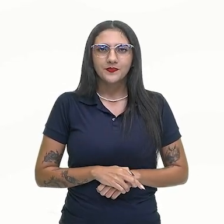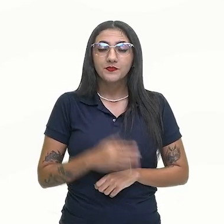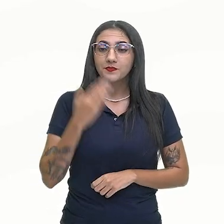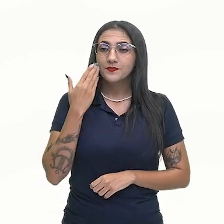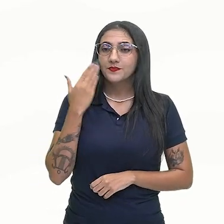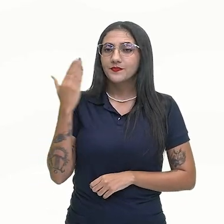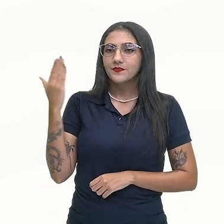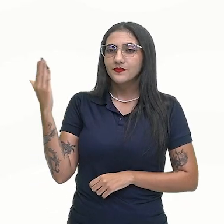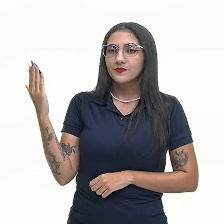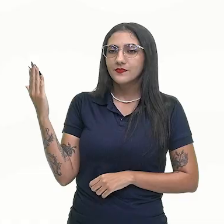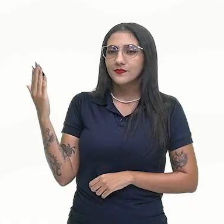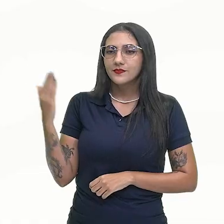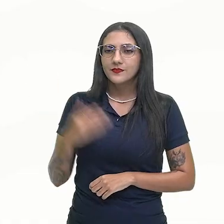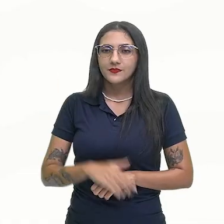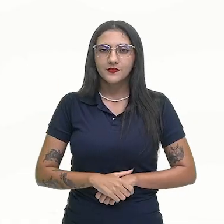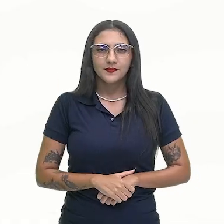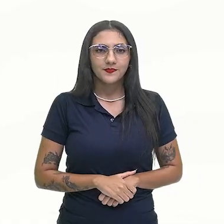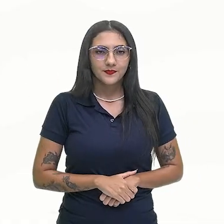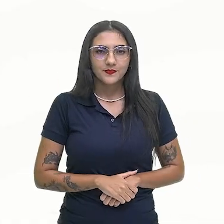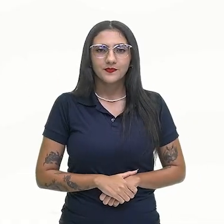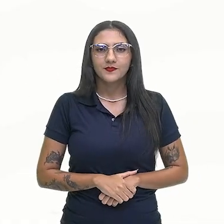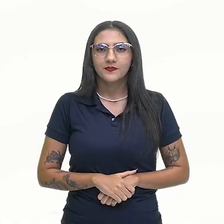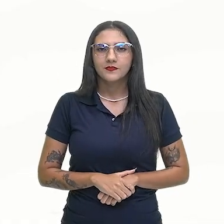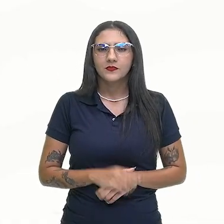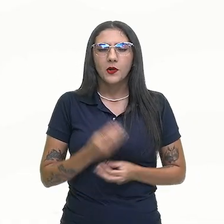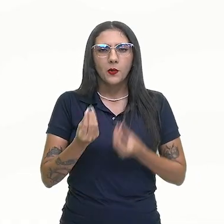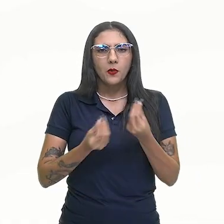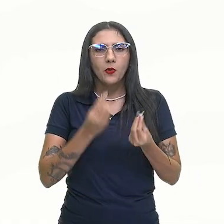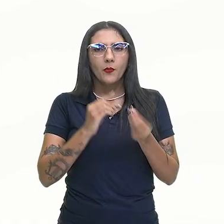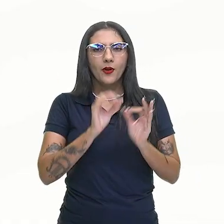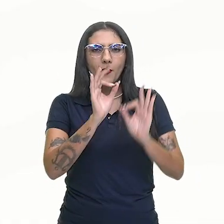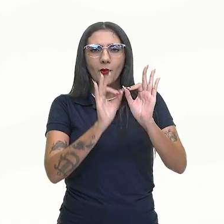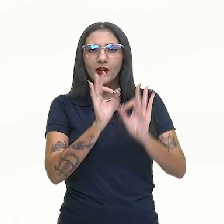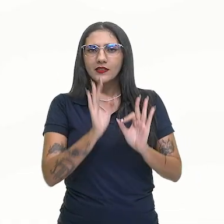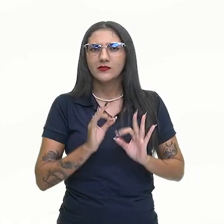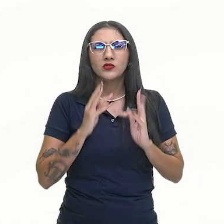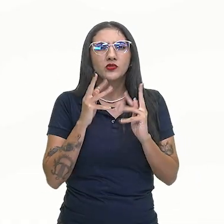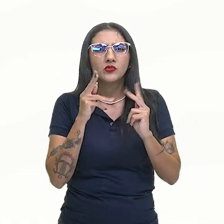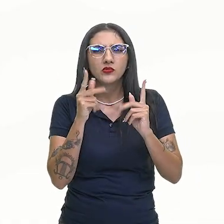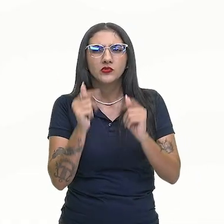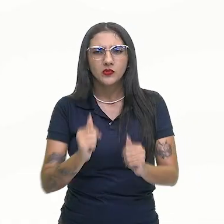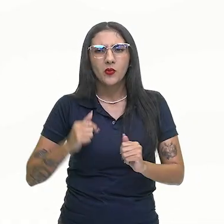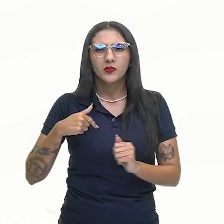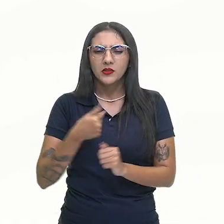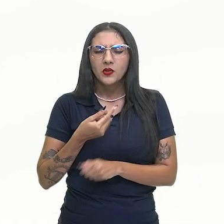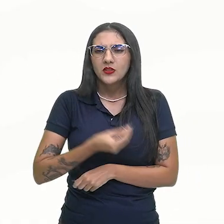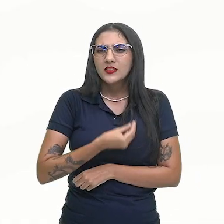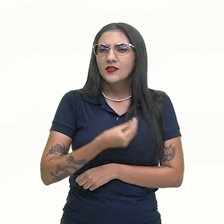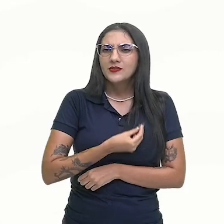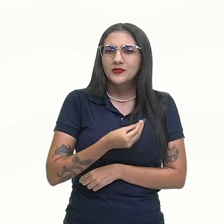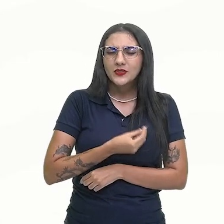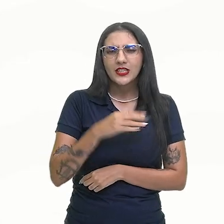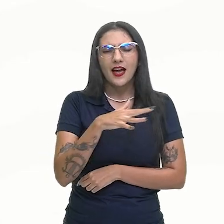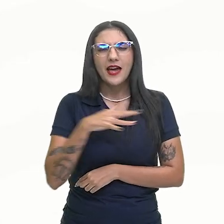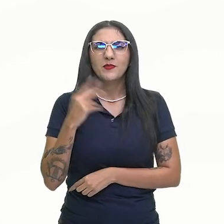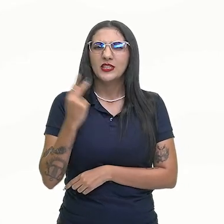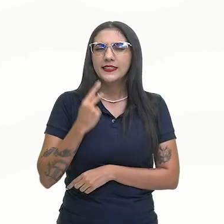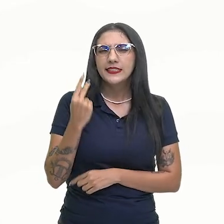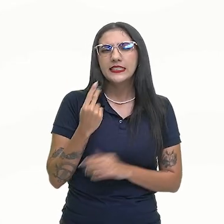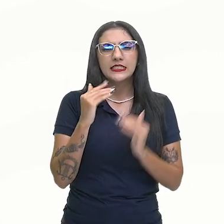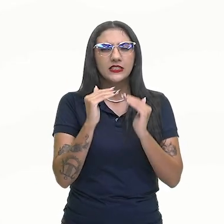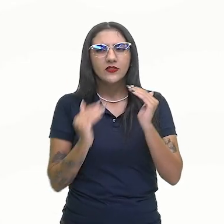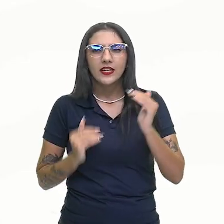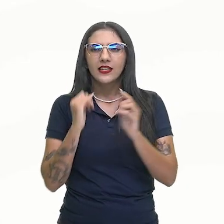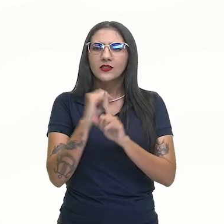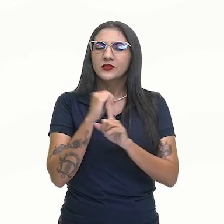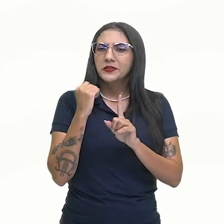olhada basicamente em como está formado tudo isso. Toda a nossa vida política, as diferenças sociais,